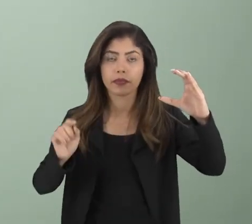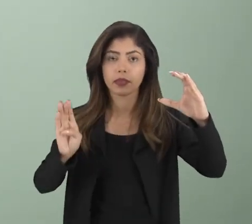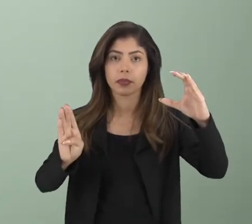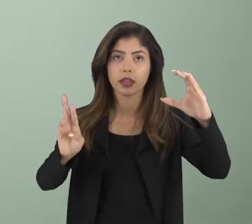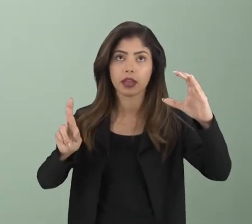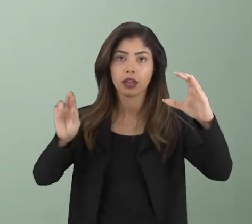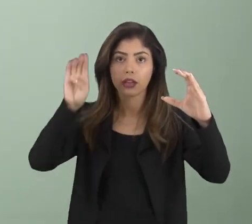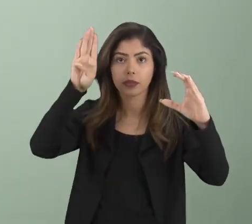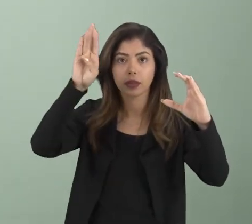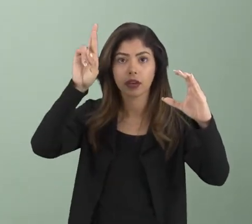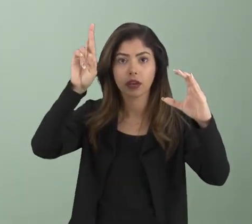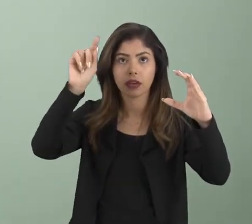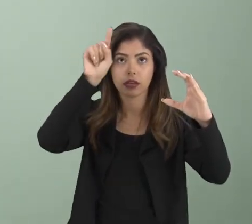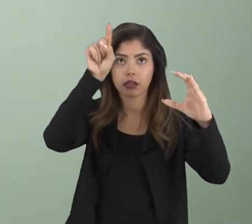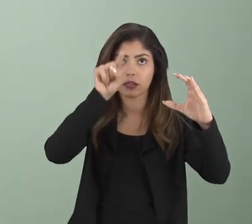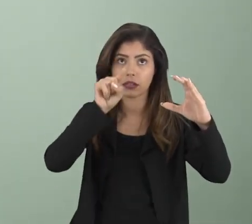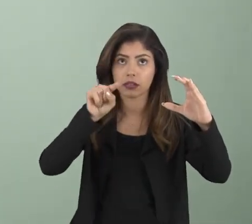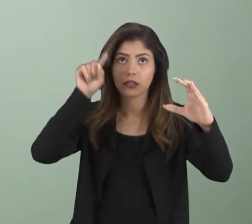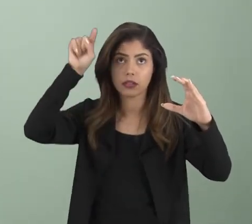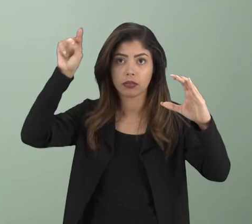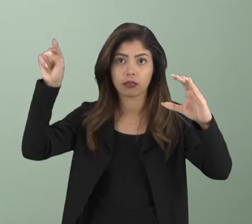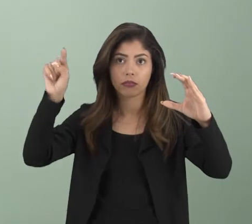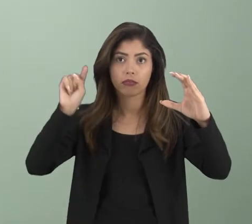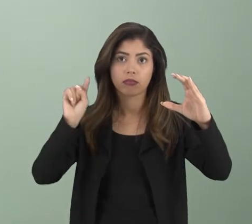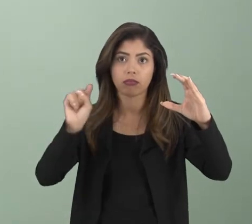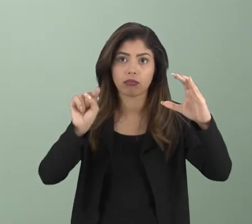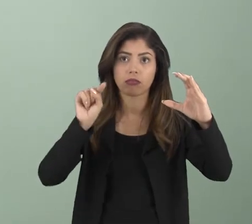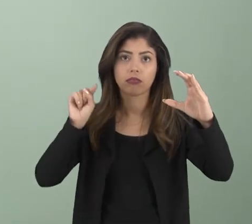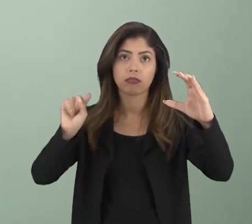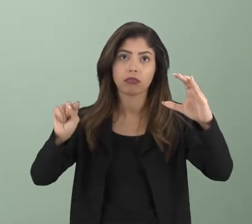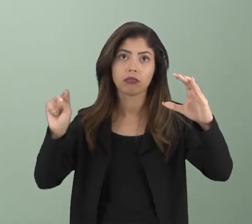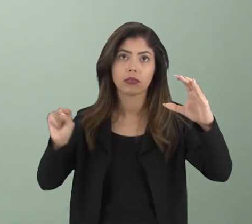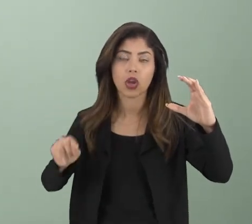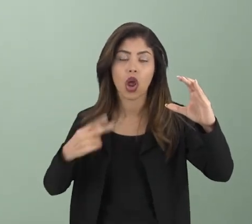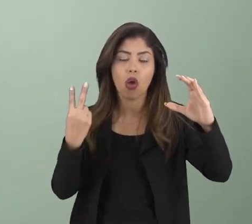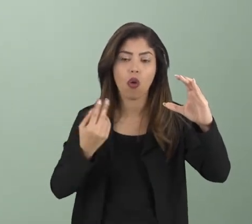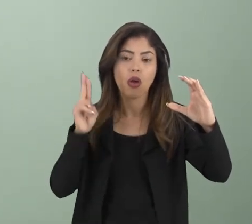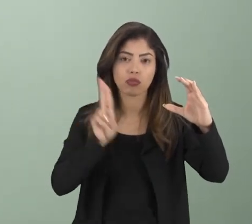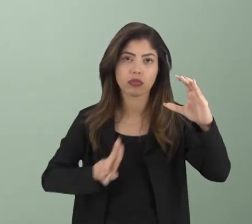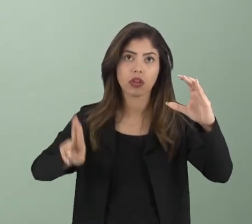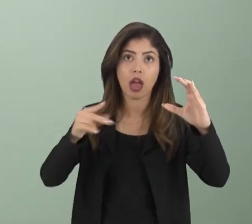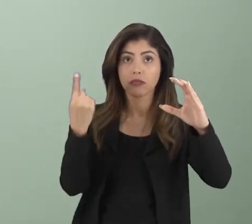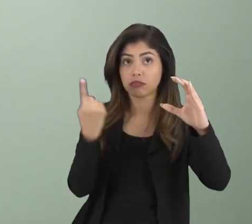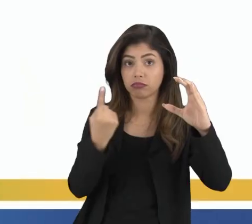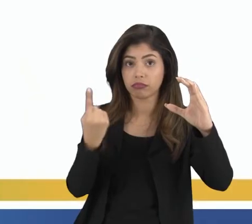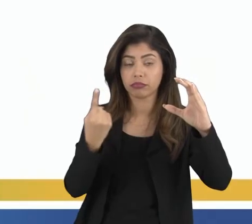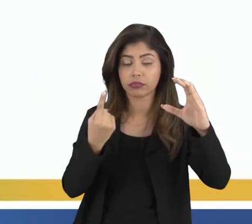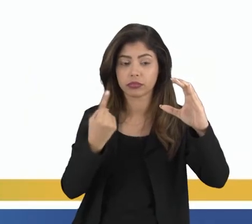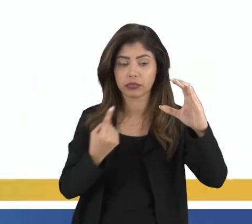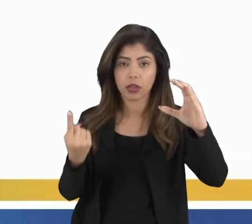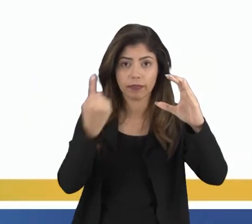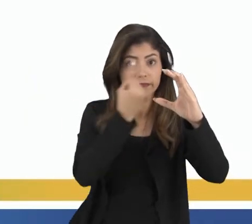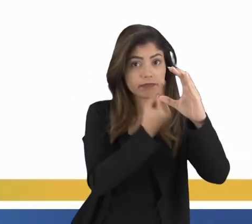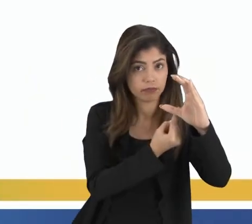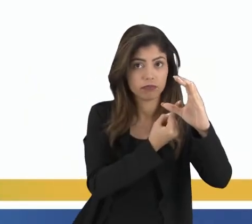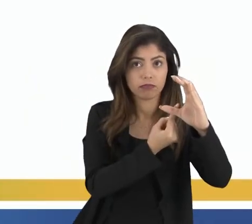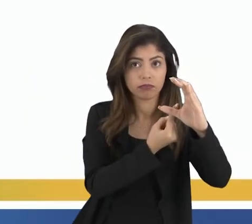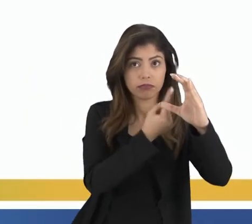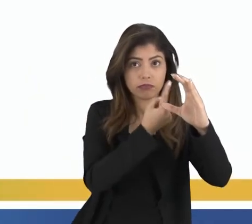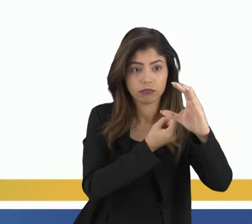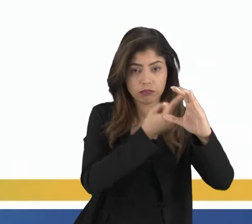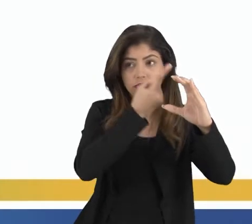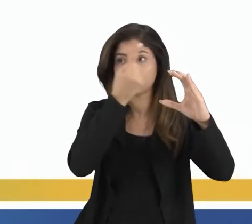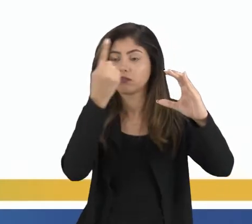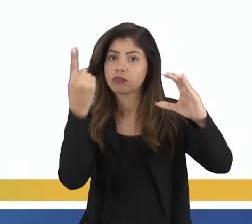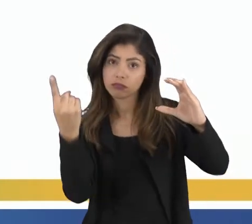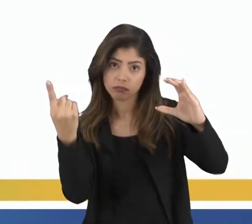perder 2 elétrons e o bromo só precisa receber 1. Por isso eu preciso usar 2 bromos, porque o cálcio vai doar